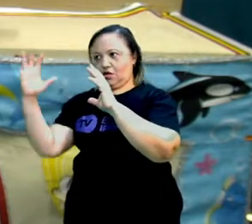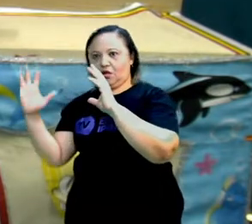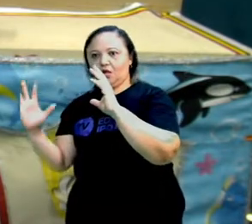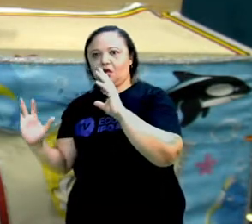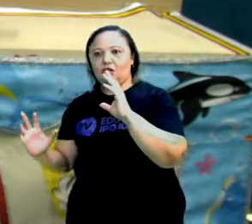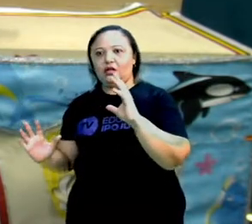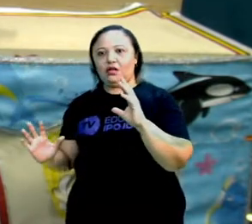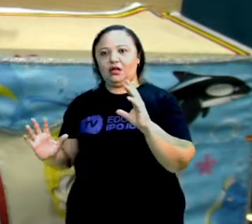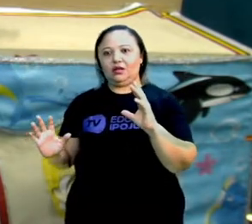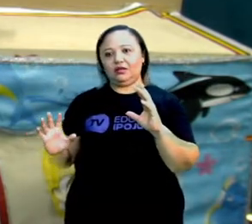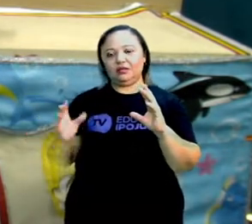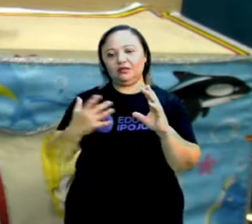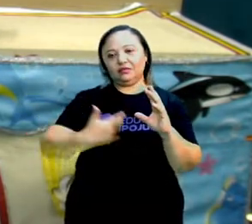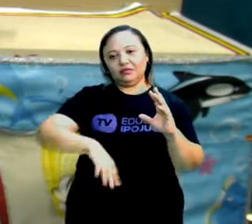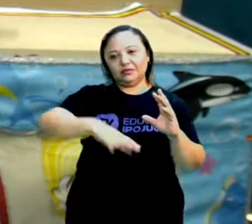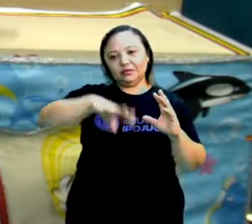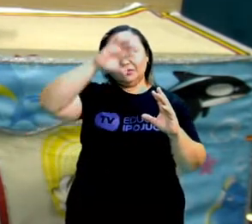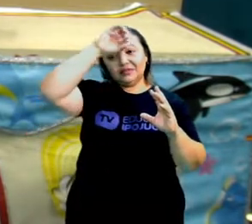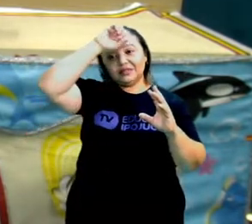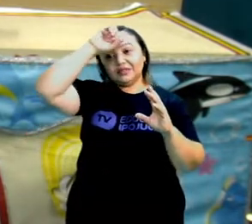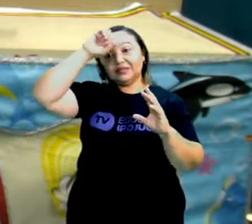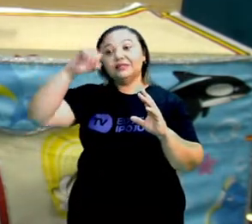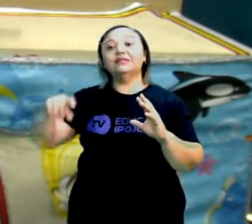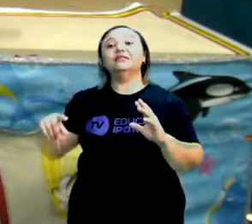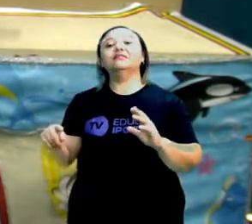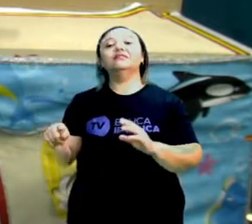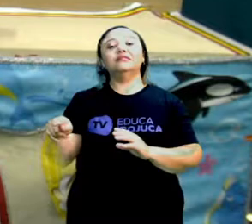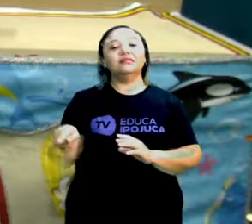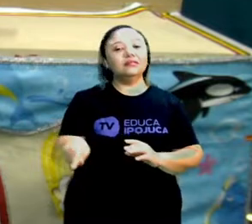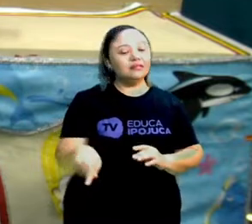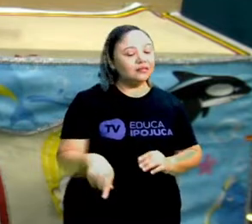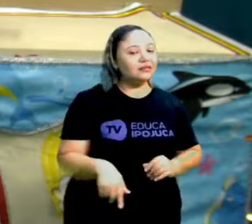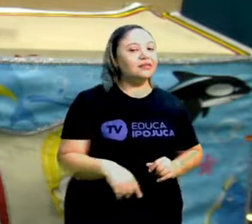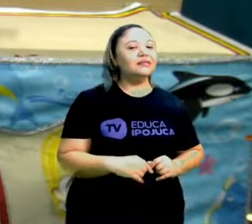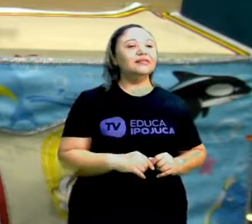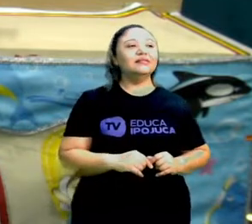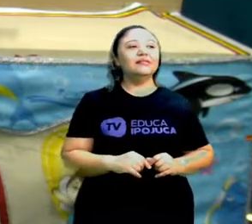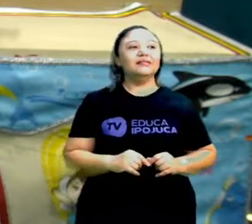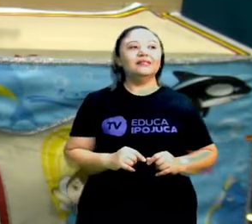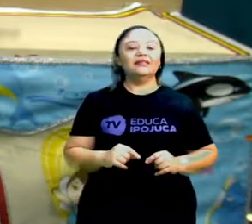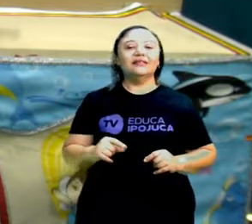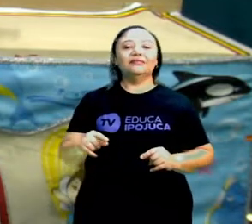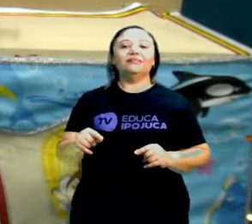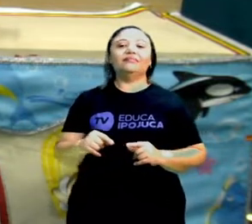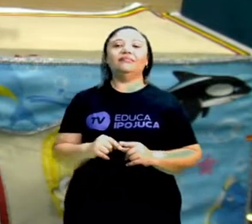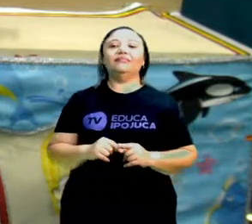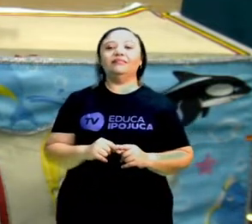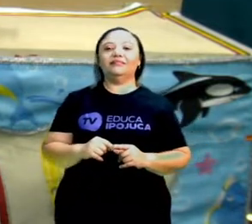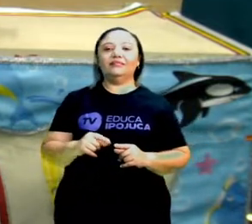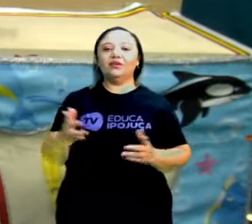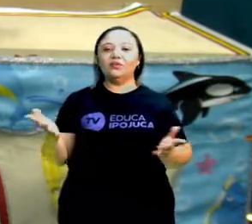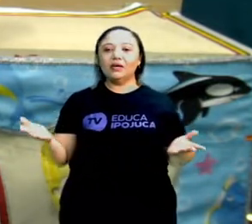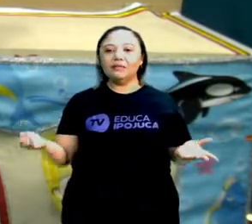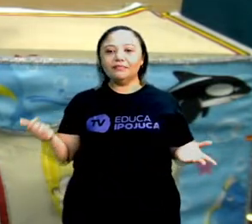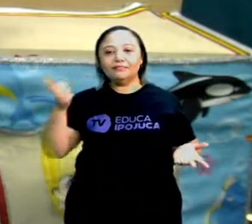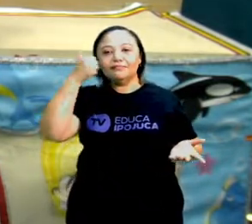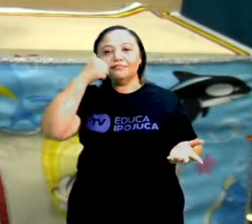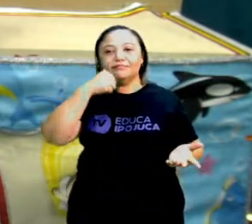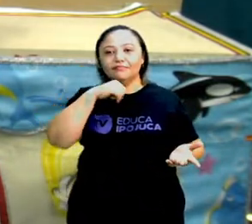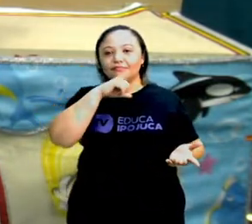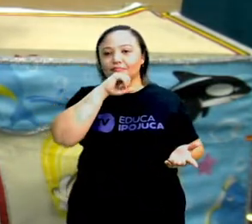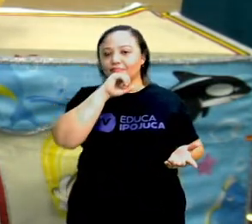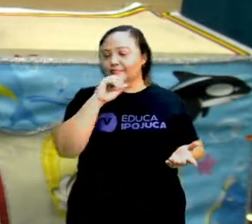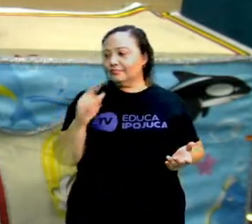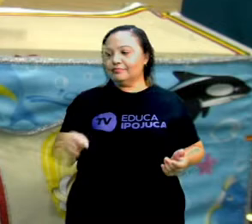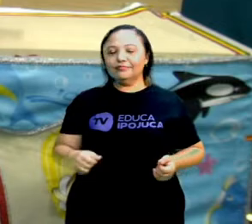feitiço horrível. Tá vendo? Vai desobedecer a mãe? Tá vendo o que acontece? Pois é. E a mãe,